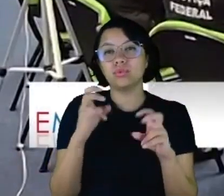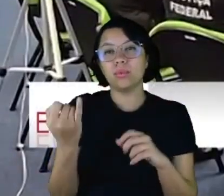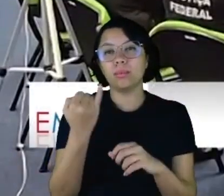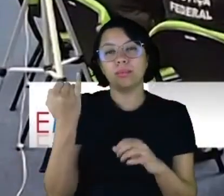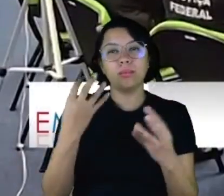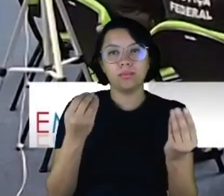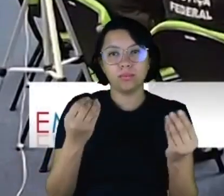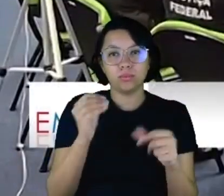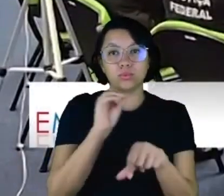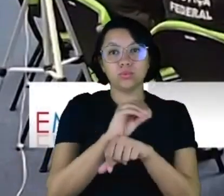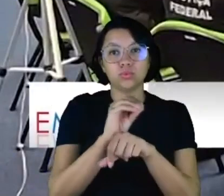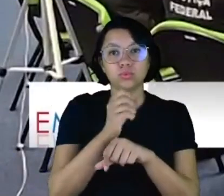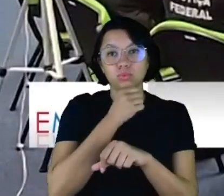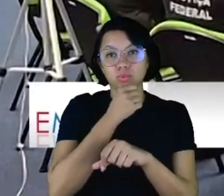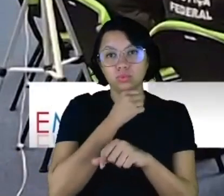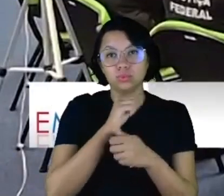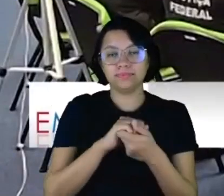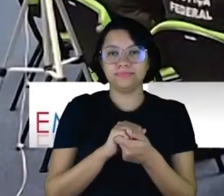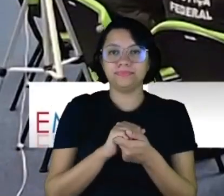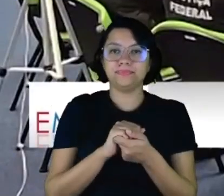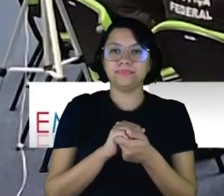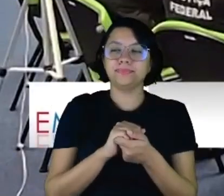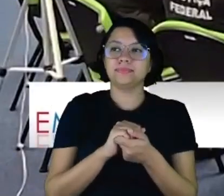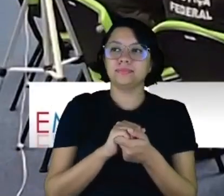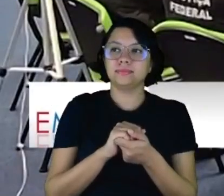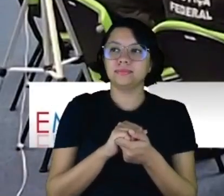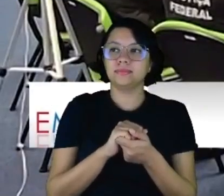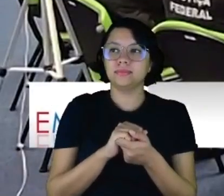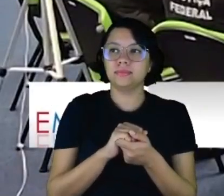que é o cuidado com os idosos.